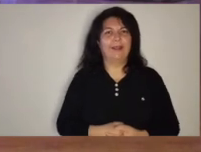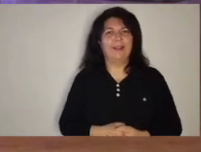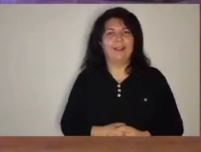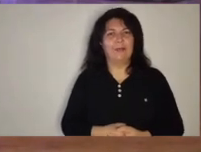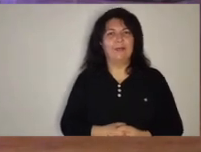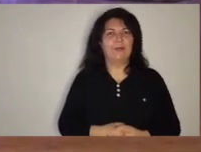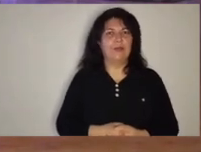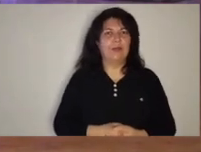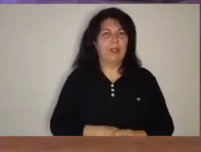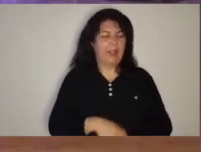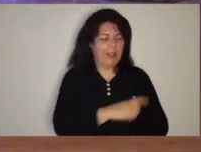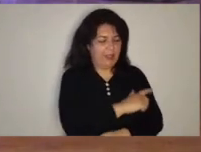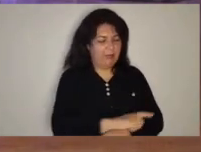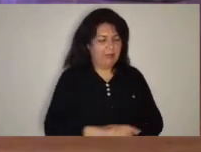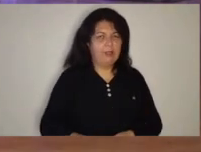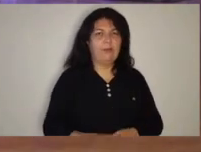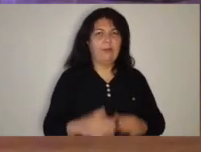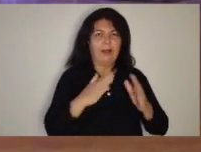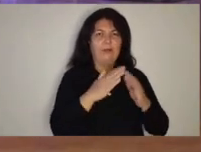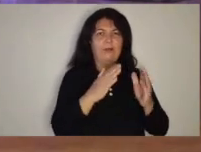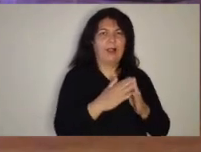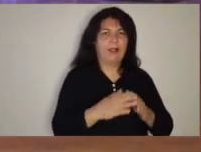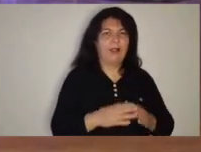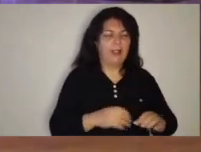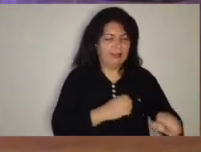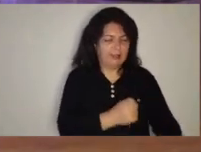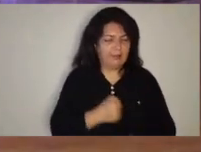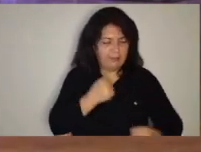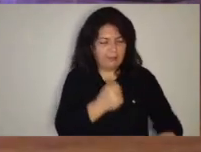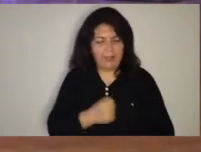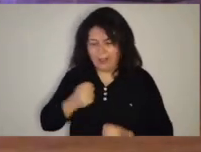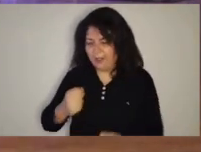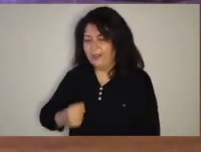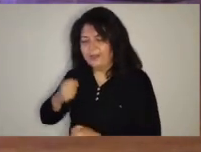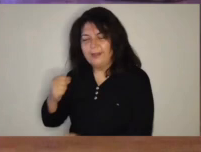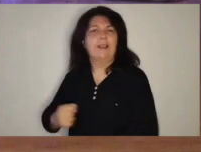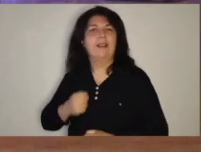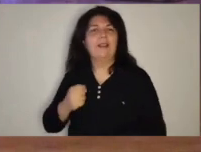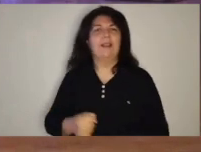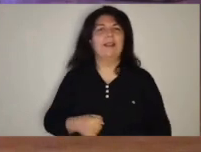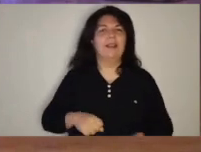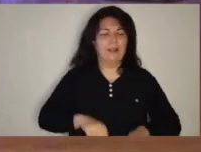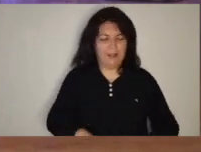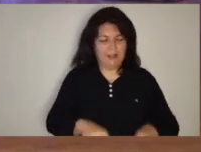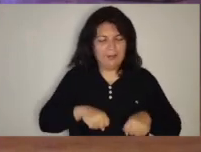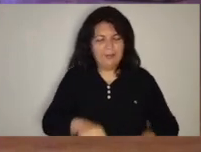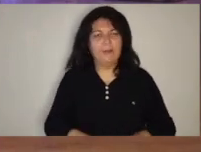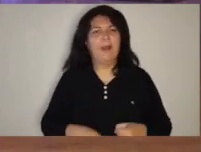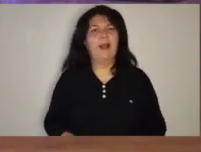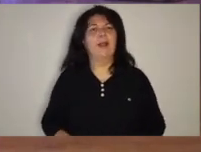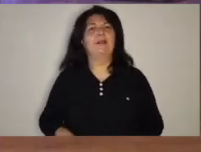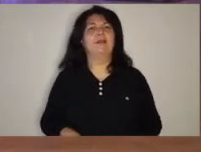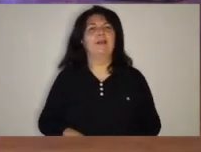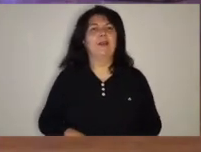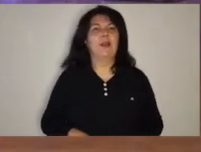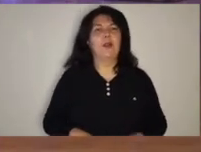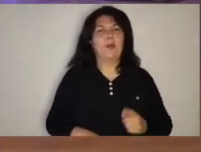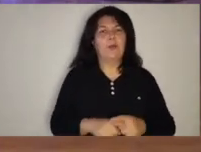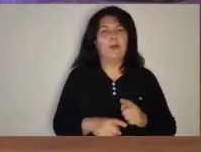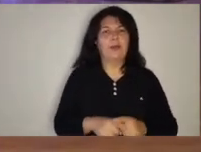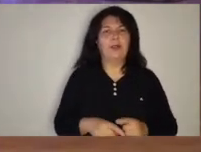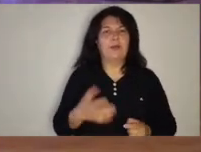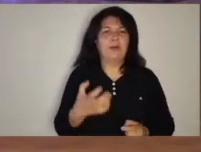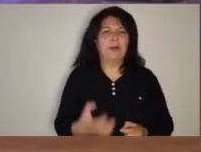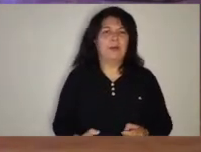com o Chico se eu limpasse a casa. Irmãos, eu passava, sabe era aquele taco de madeira, tinha que passar cera,